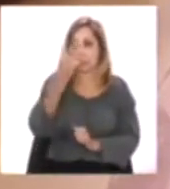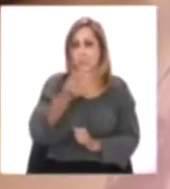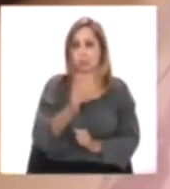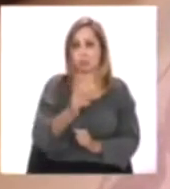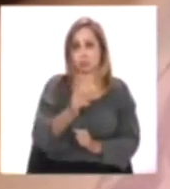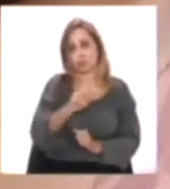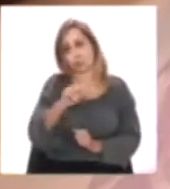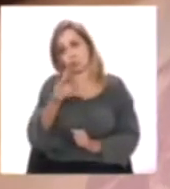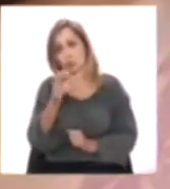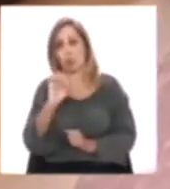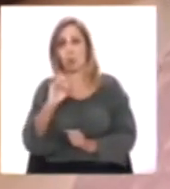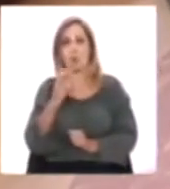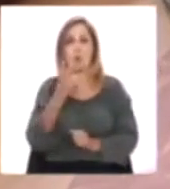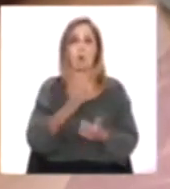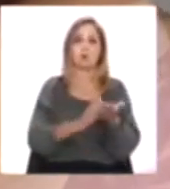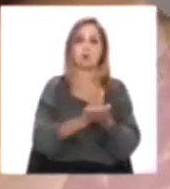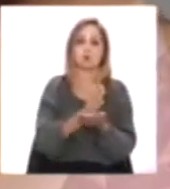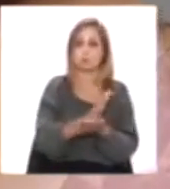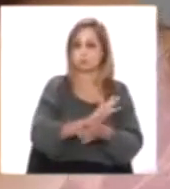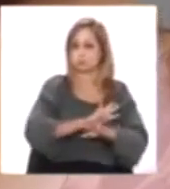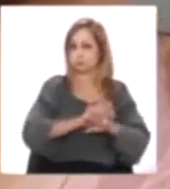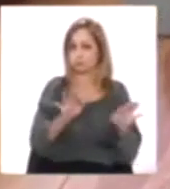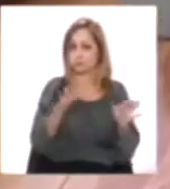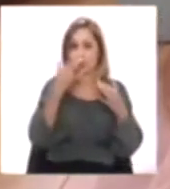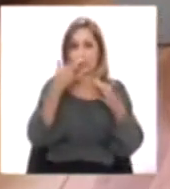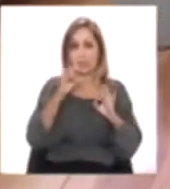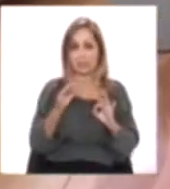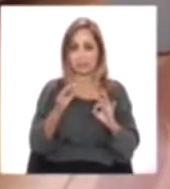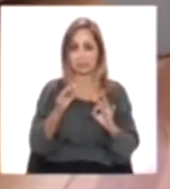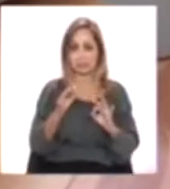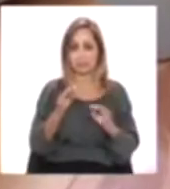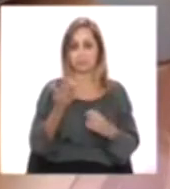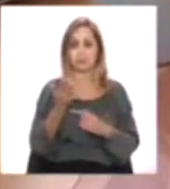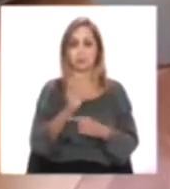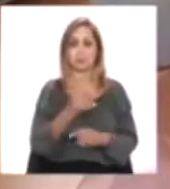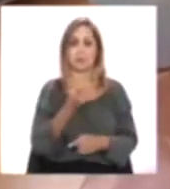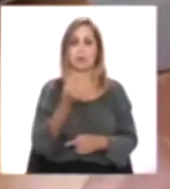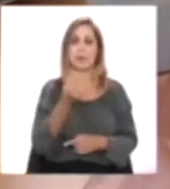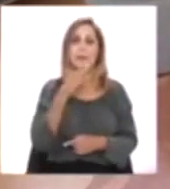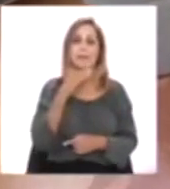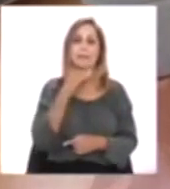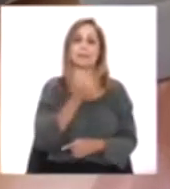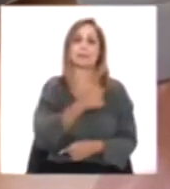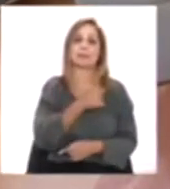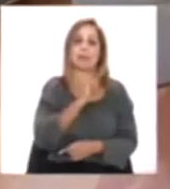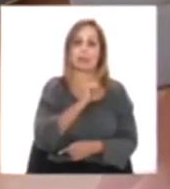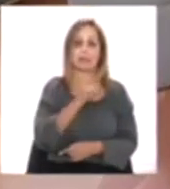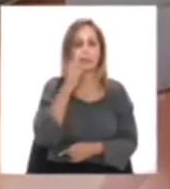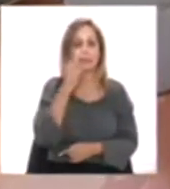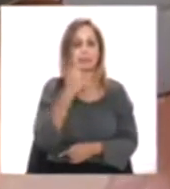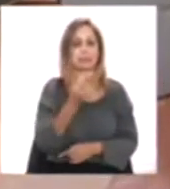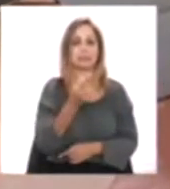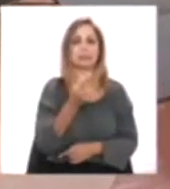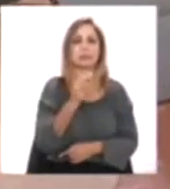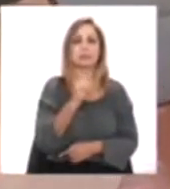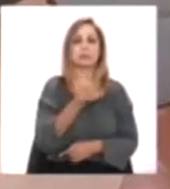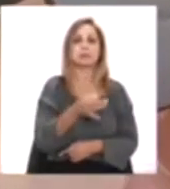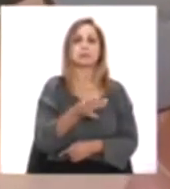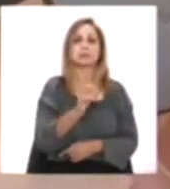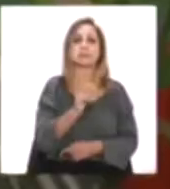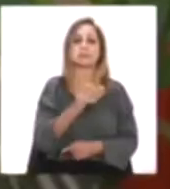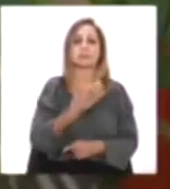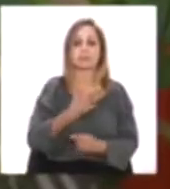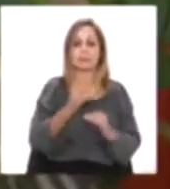ou continuo. É tão simples quanto isso. Por exemplo, no crédito à habitação, pessoas que têm um spread